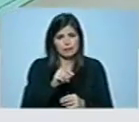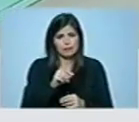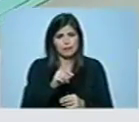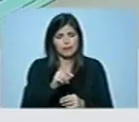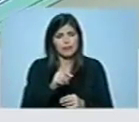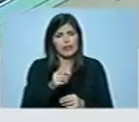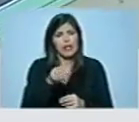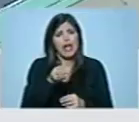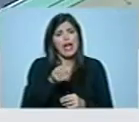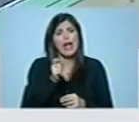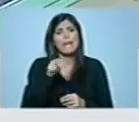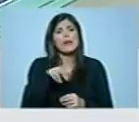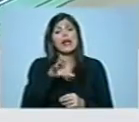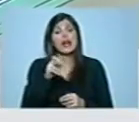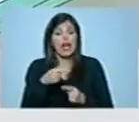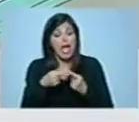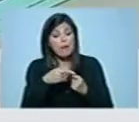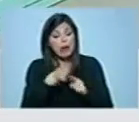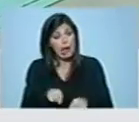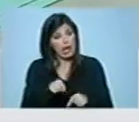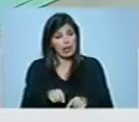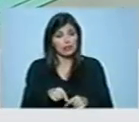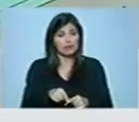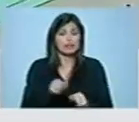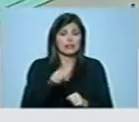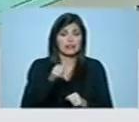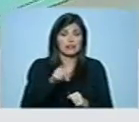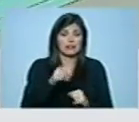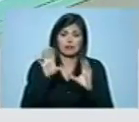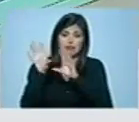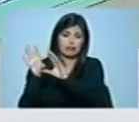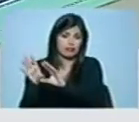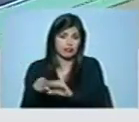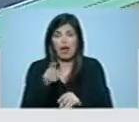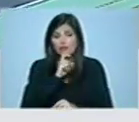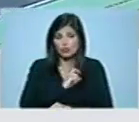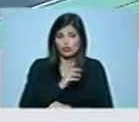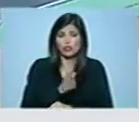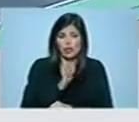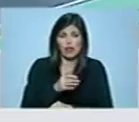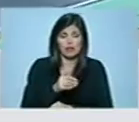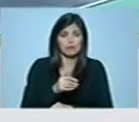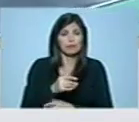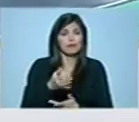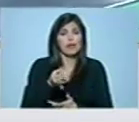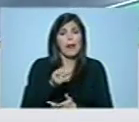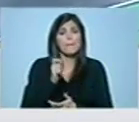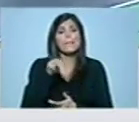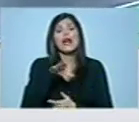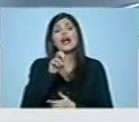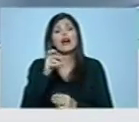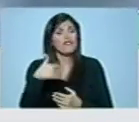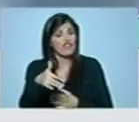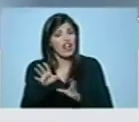penca, que é da época, não é? Pronto, porque agora a penca está a acabar, já fui avisada. que as pencas que estão a acabar.